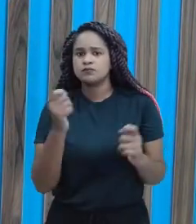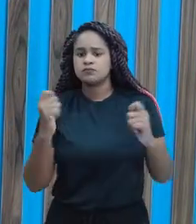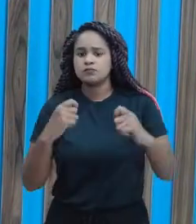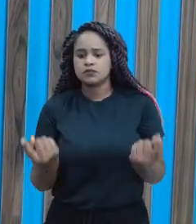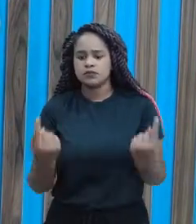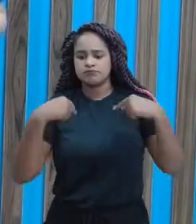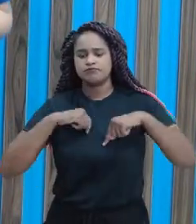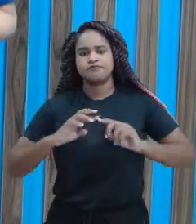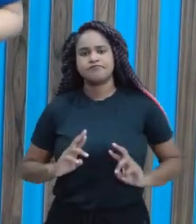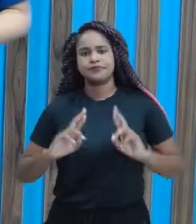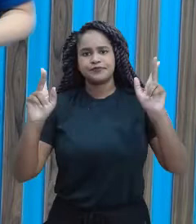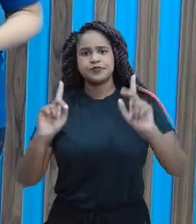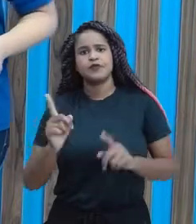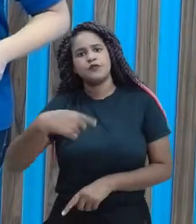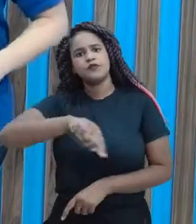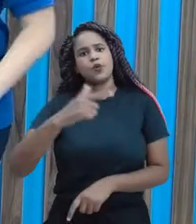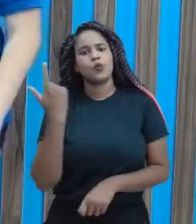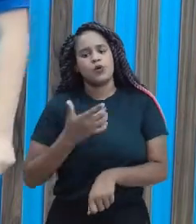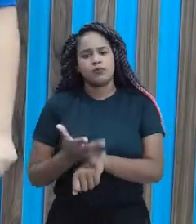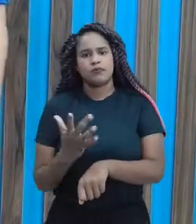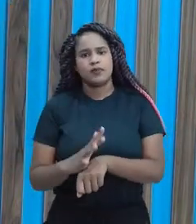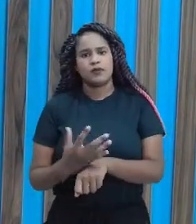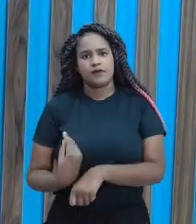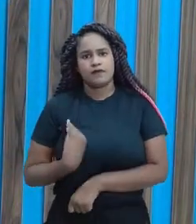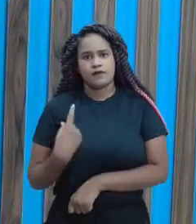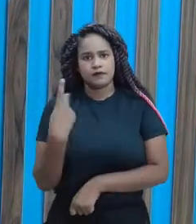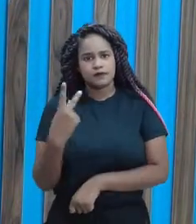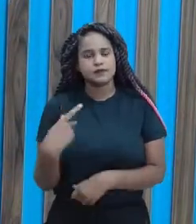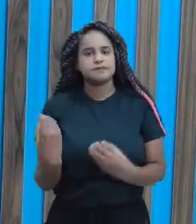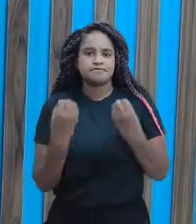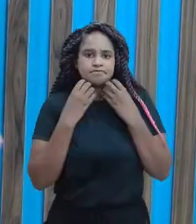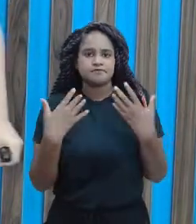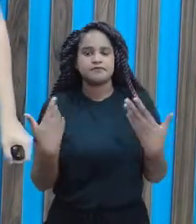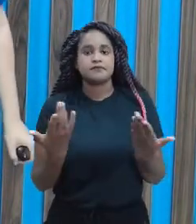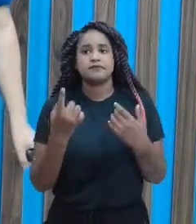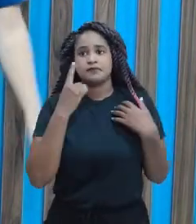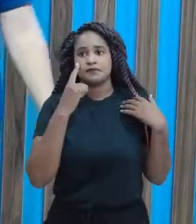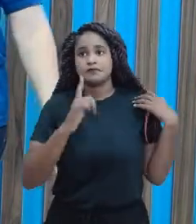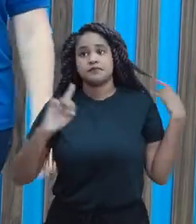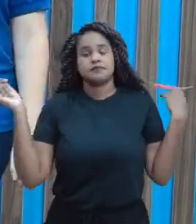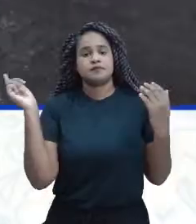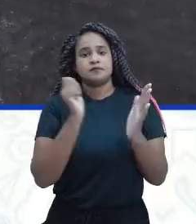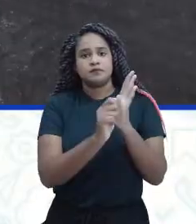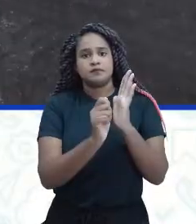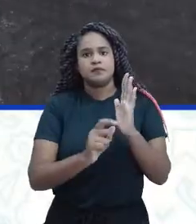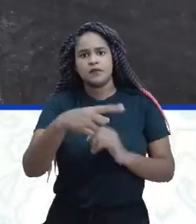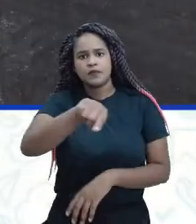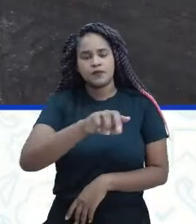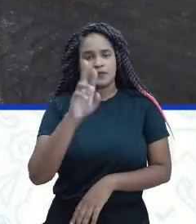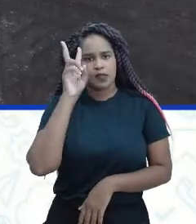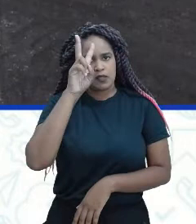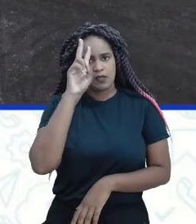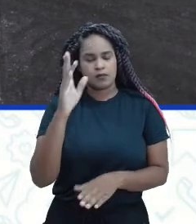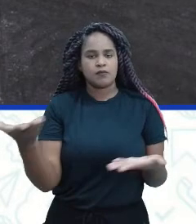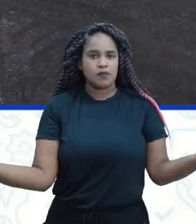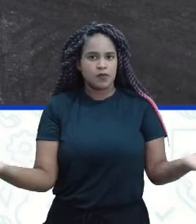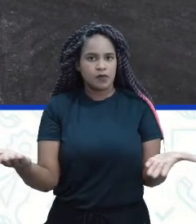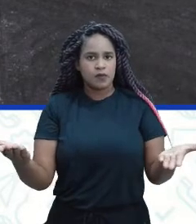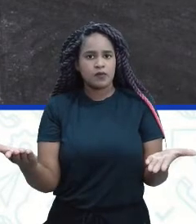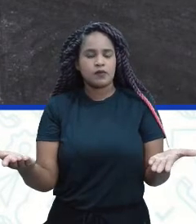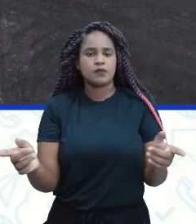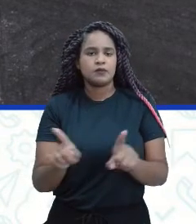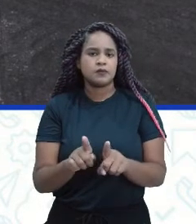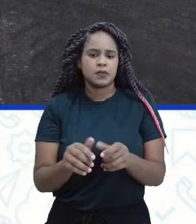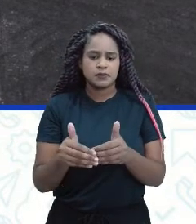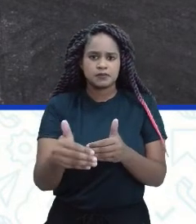diferença e que você possa criticar o mundo ao seu redor, tá certo? E fazendo ali a mãozinha, não sei se vocês lembram, a gente pode relembrar aqui nas próximas